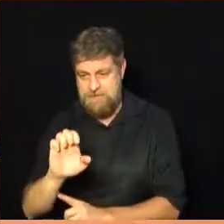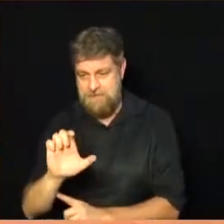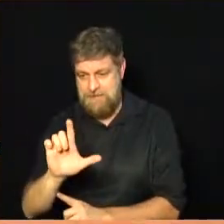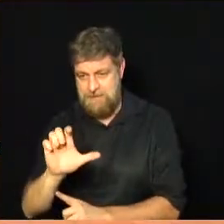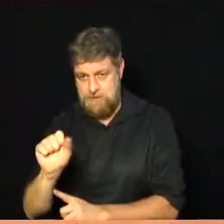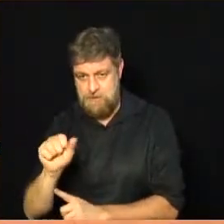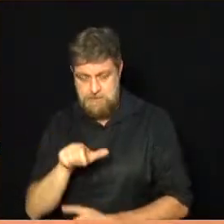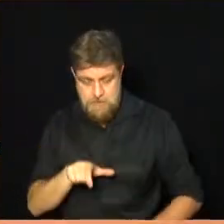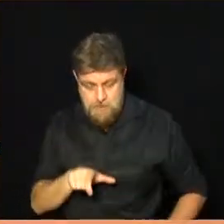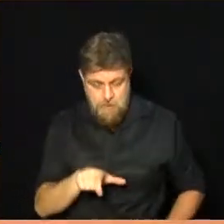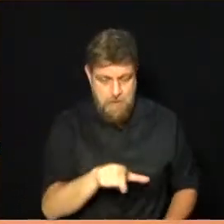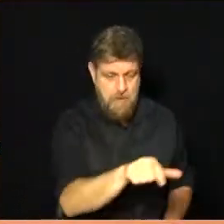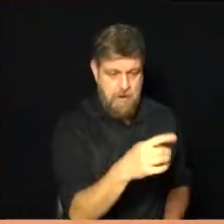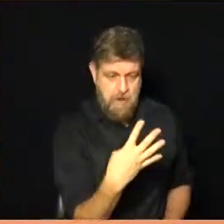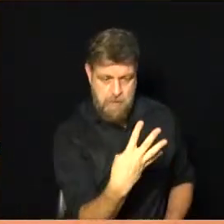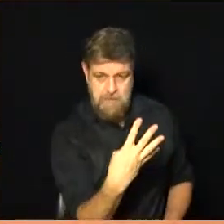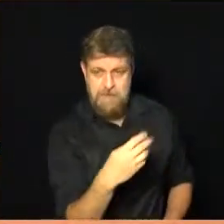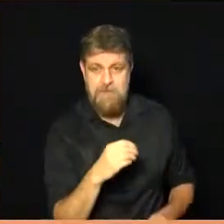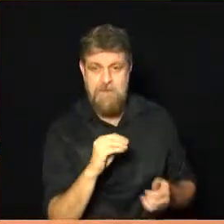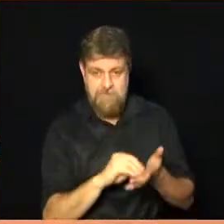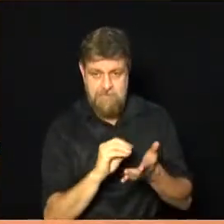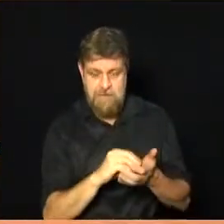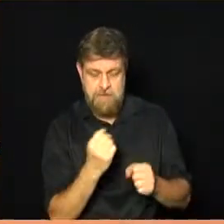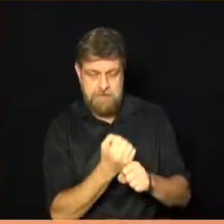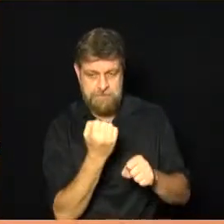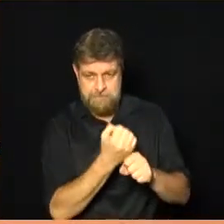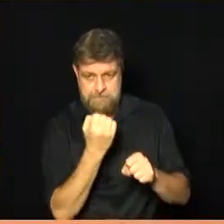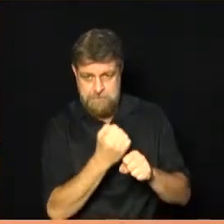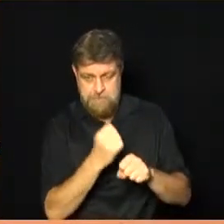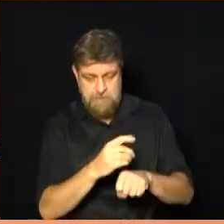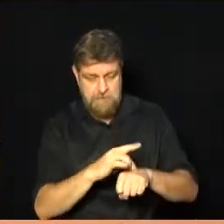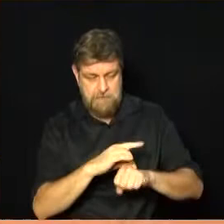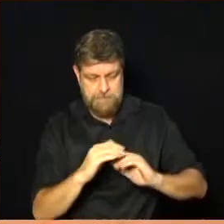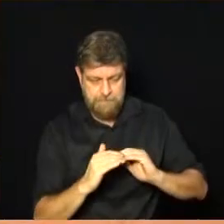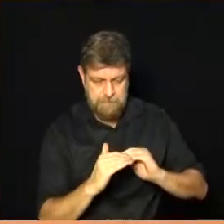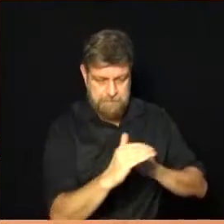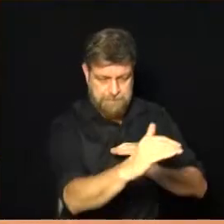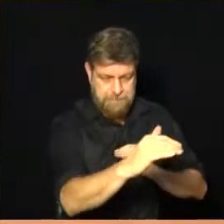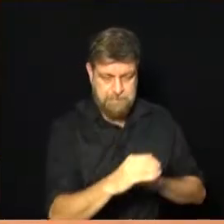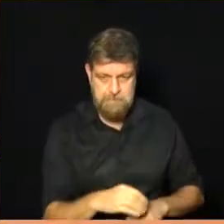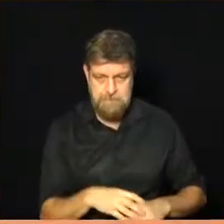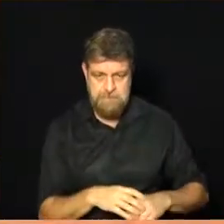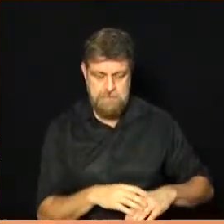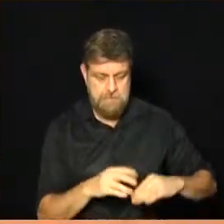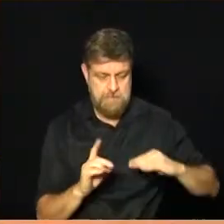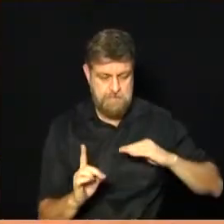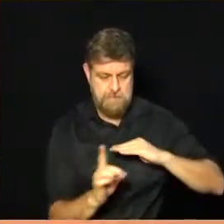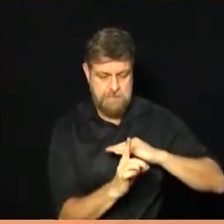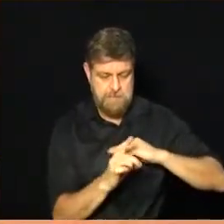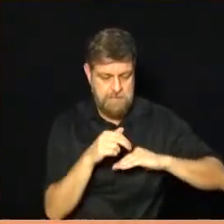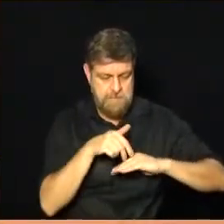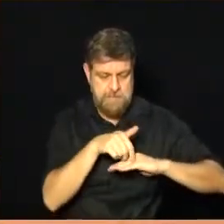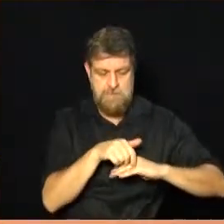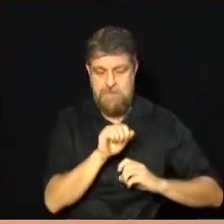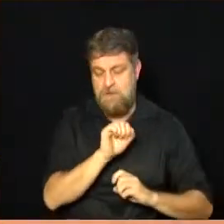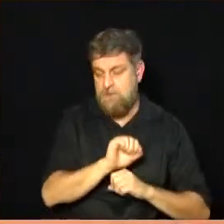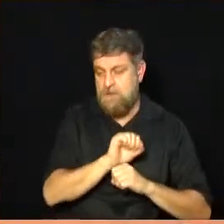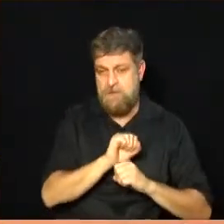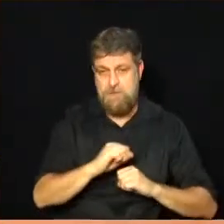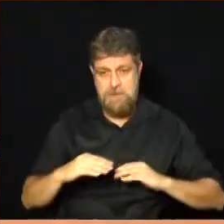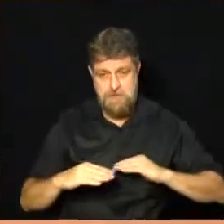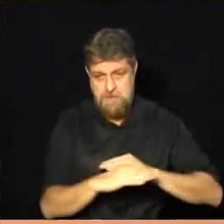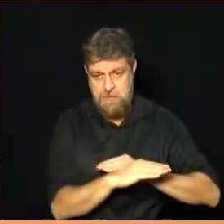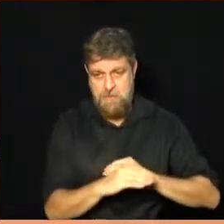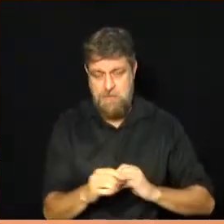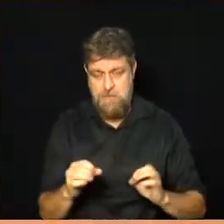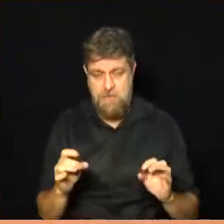falta a conclusão do viário, construção de estações de transferências, finalização do terminal Ouro Verde e